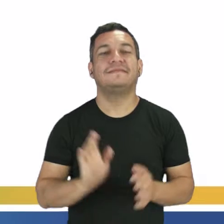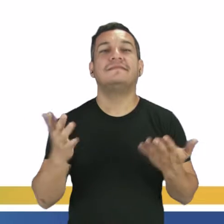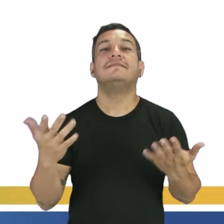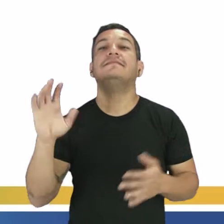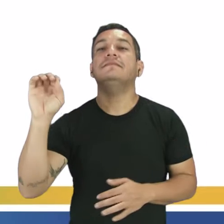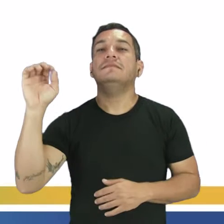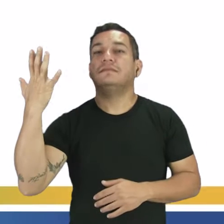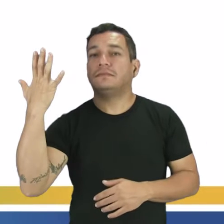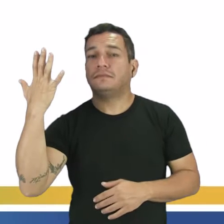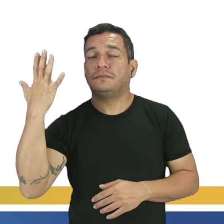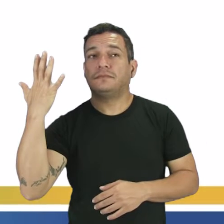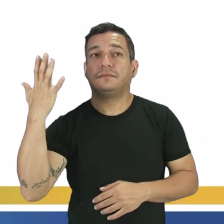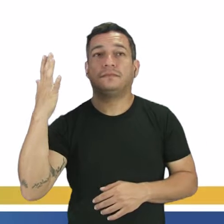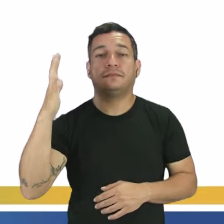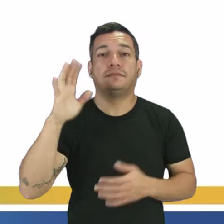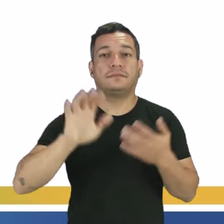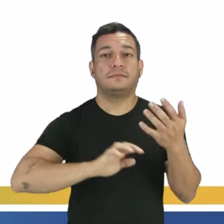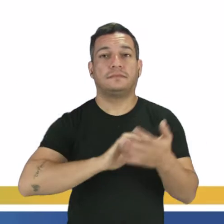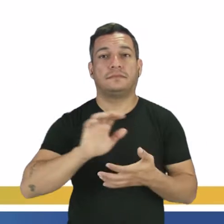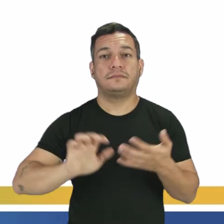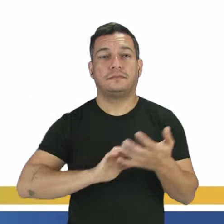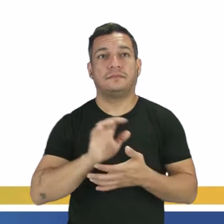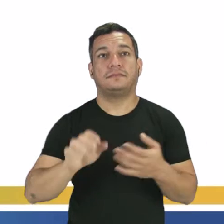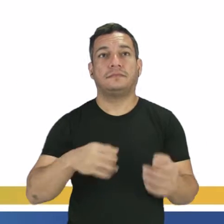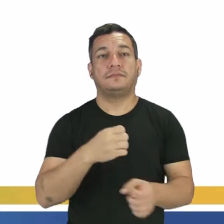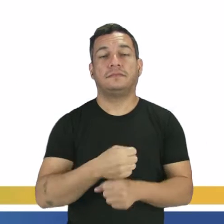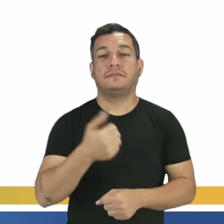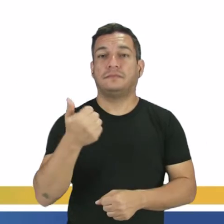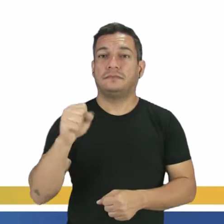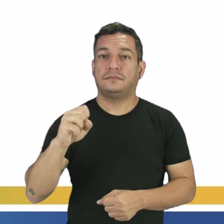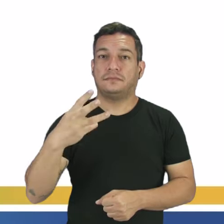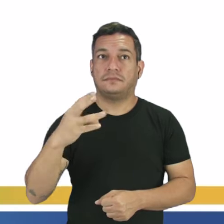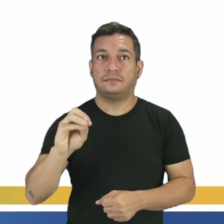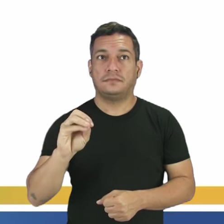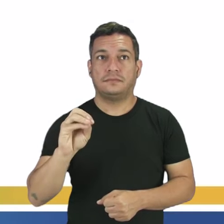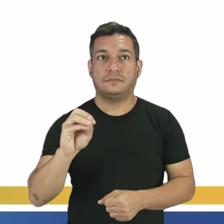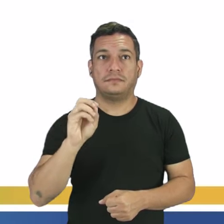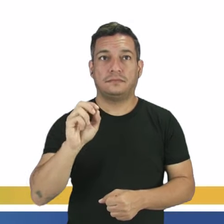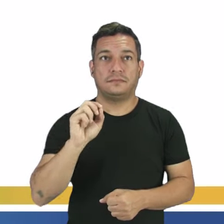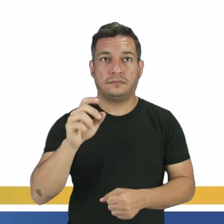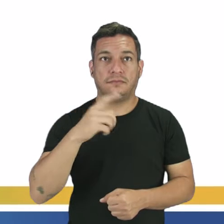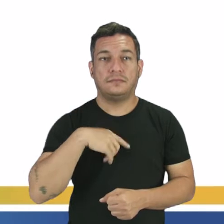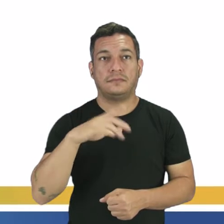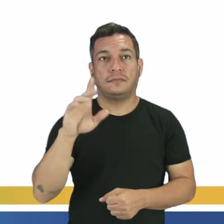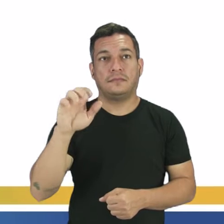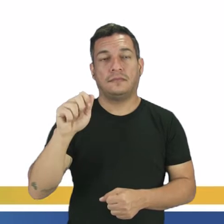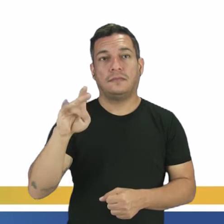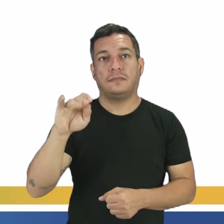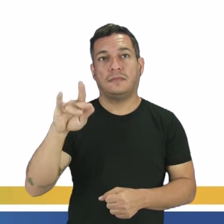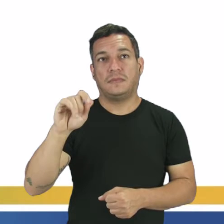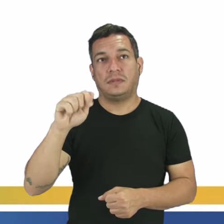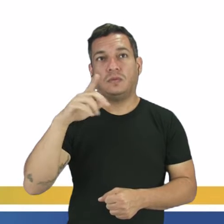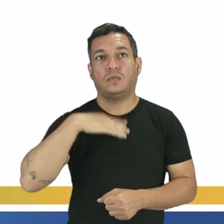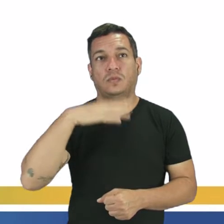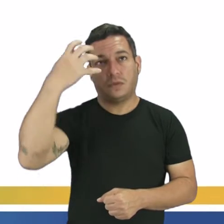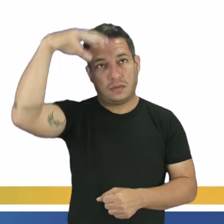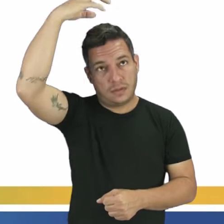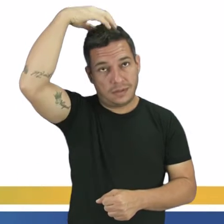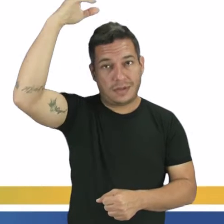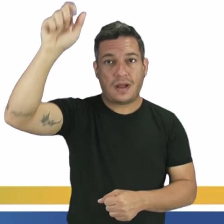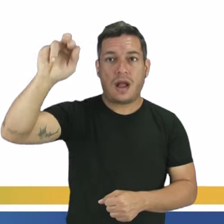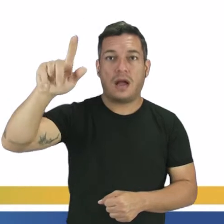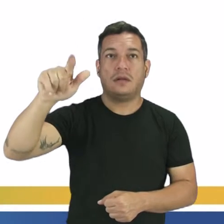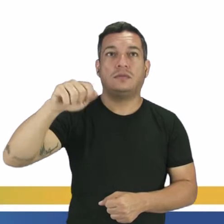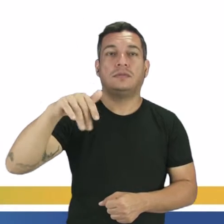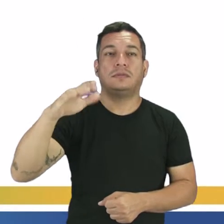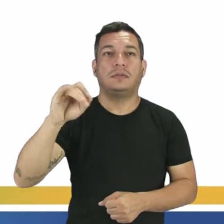as consequências da Revolução de 1830? A abdicação do rei Carlos X, a ascensão de